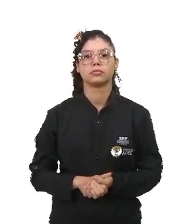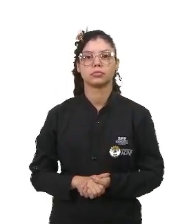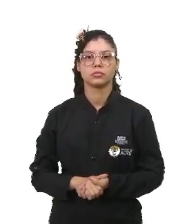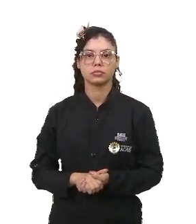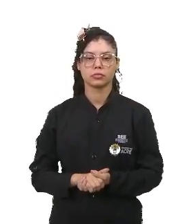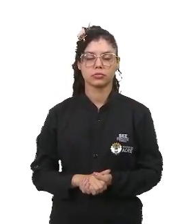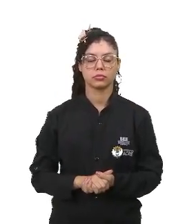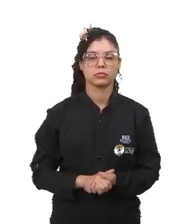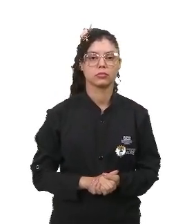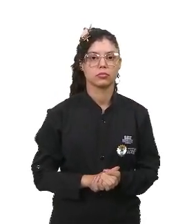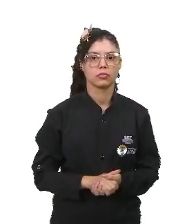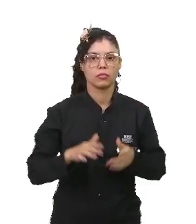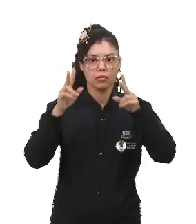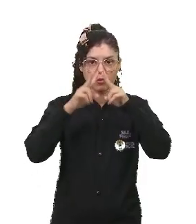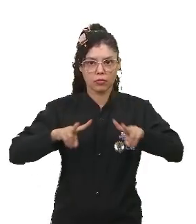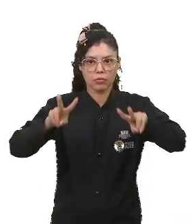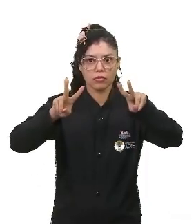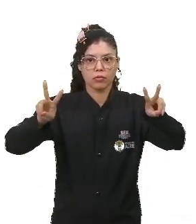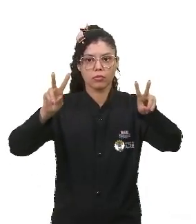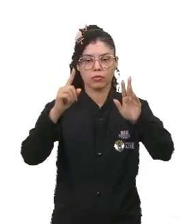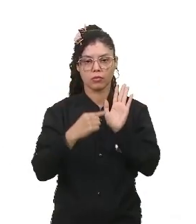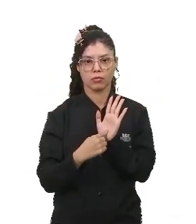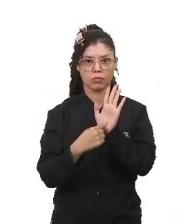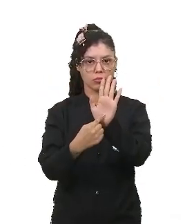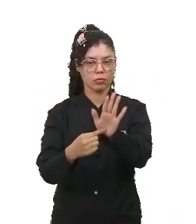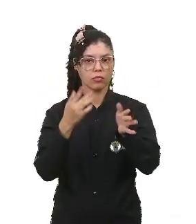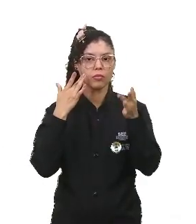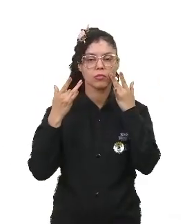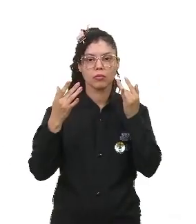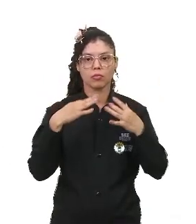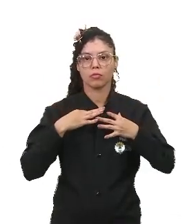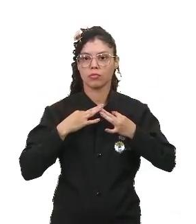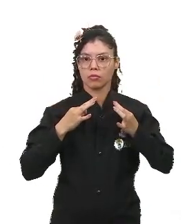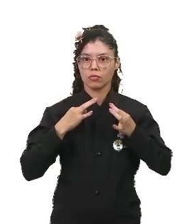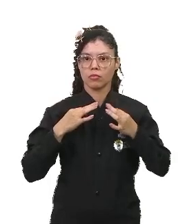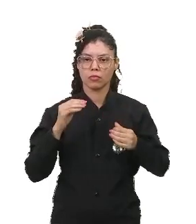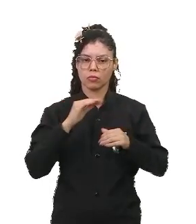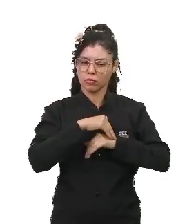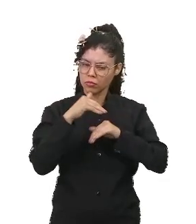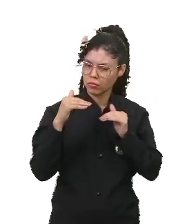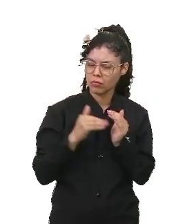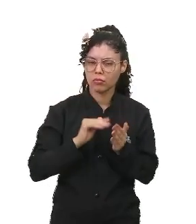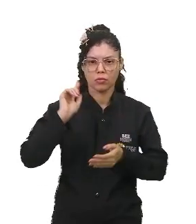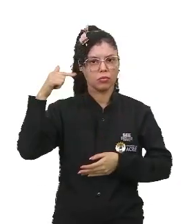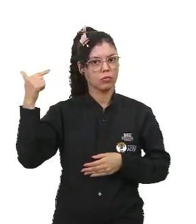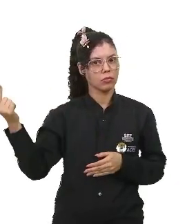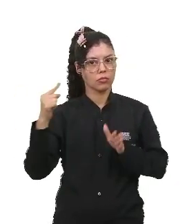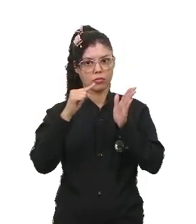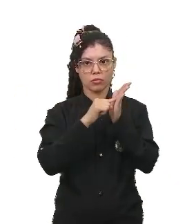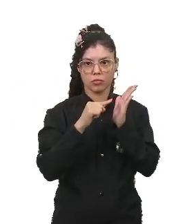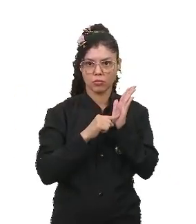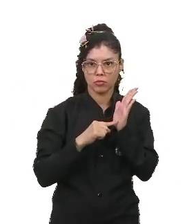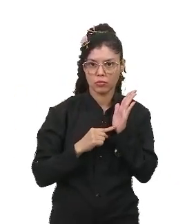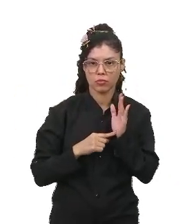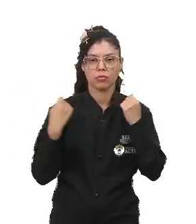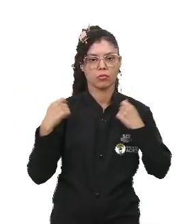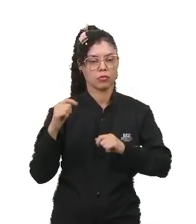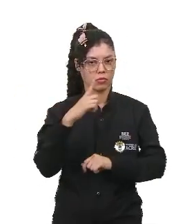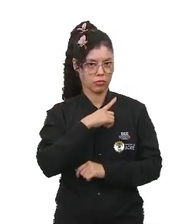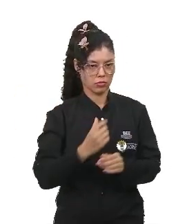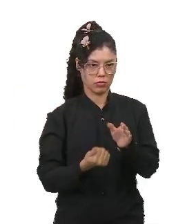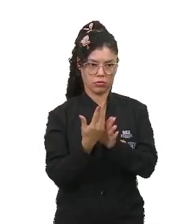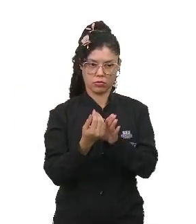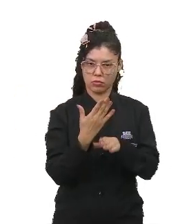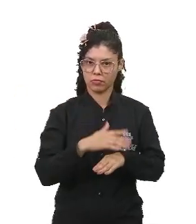interdisciplinar, a visualização da cena, figurino, cenografia e outros quesitos mais para a